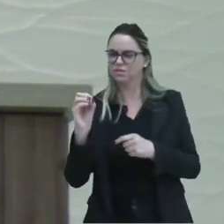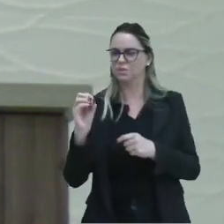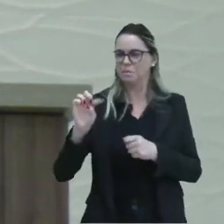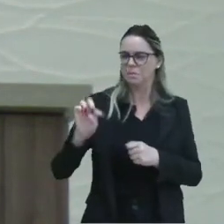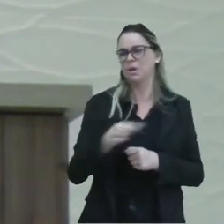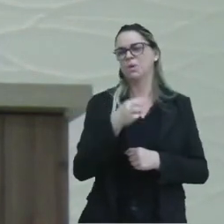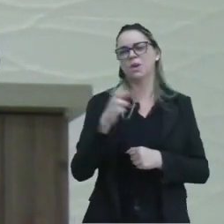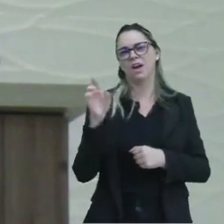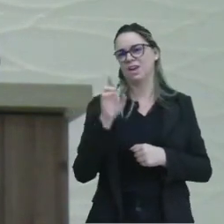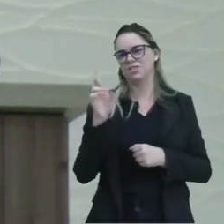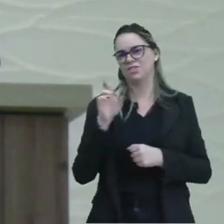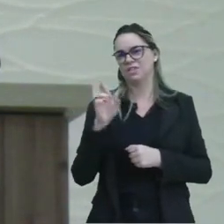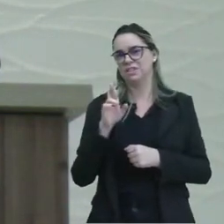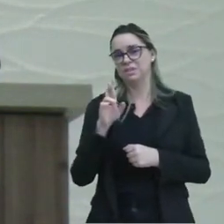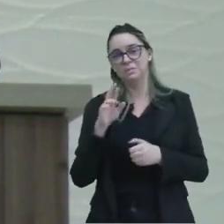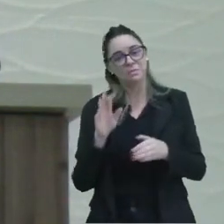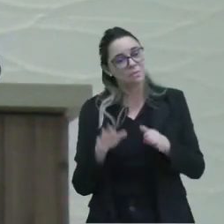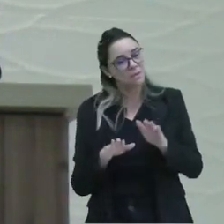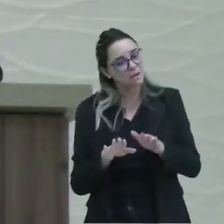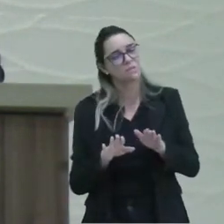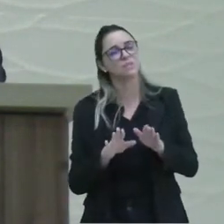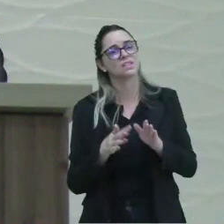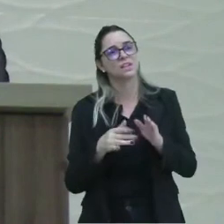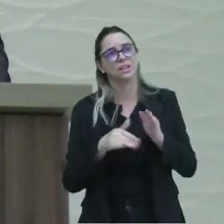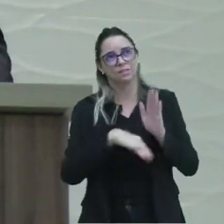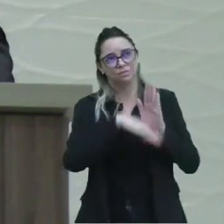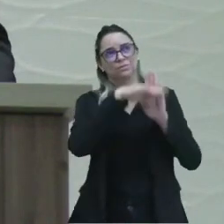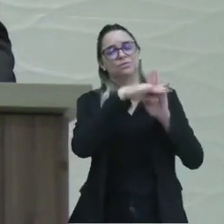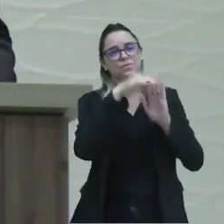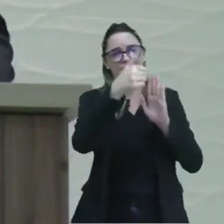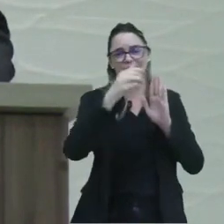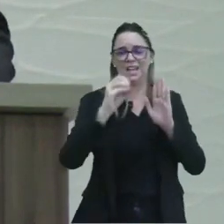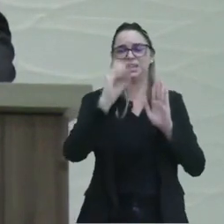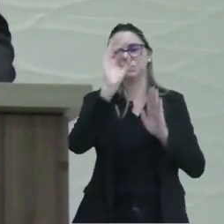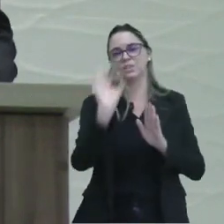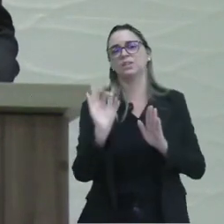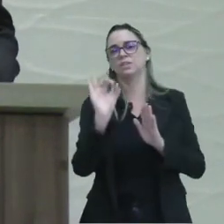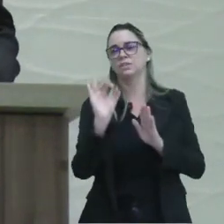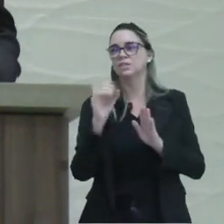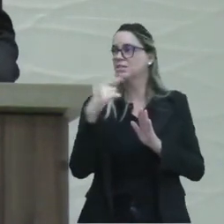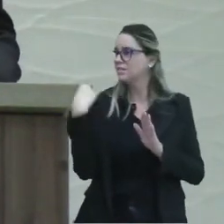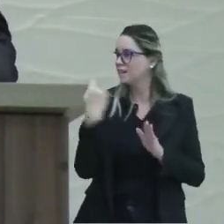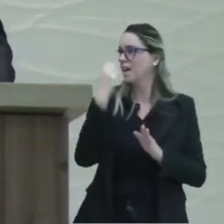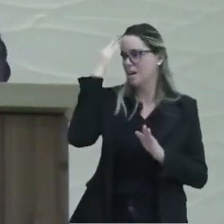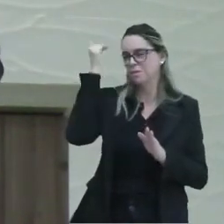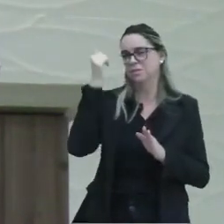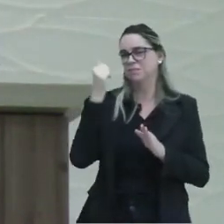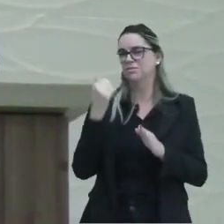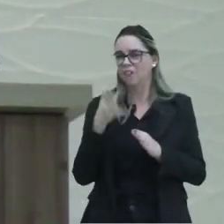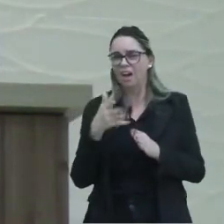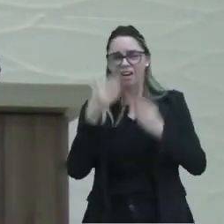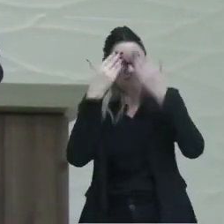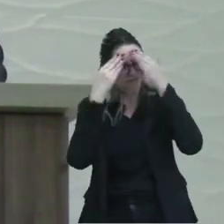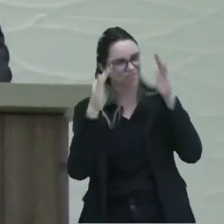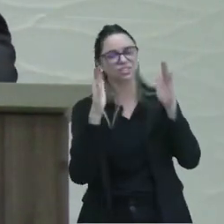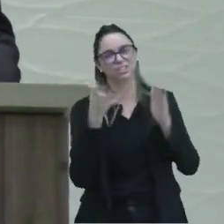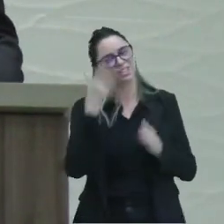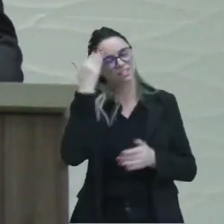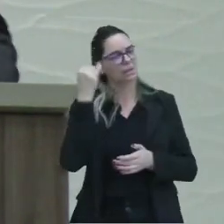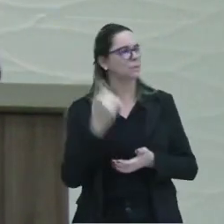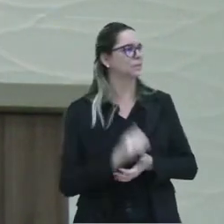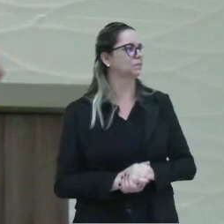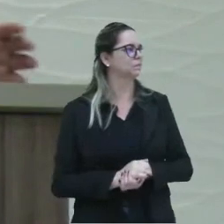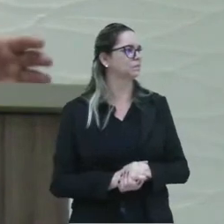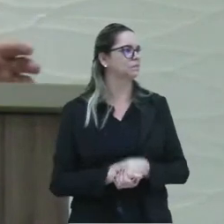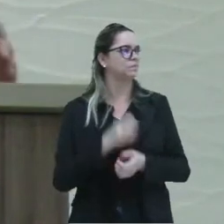aumento de 10%. Nós sabemos que tudo isso já está claro. Ano passado houve